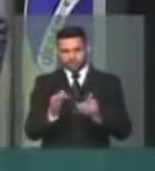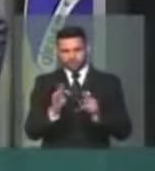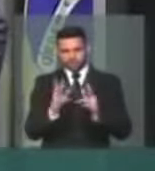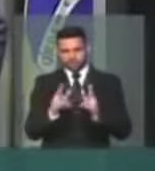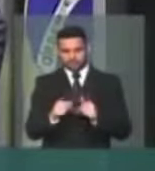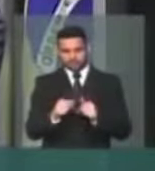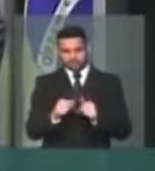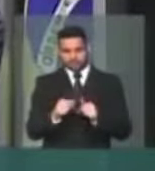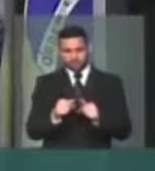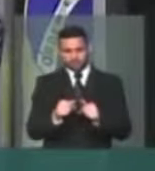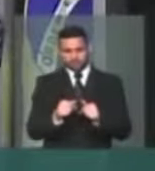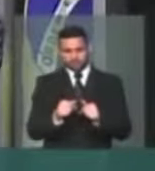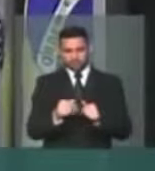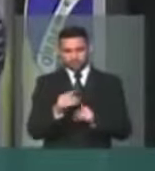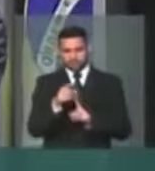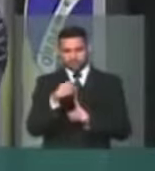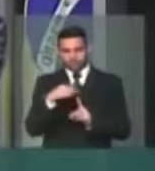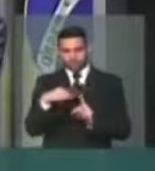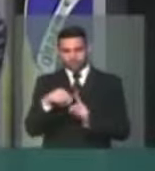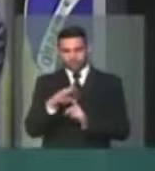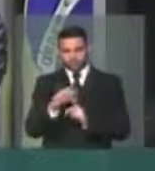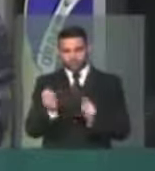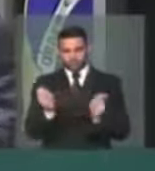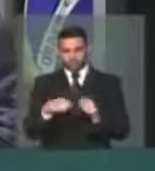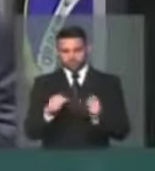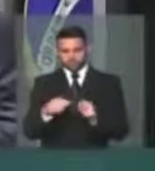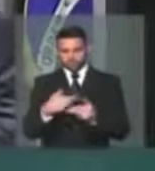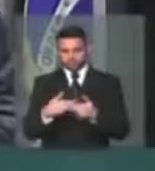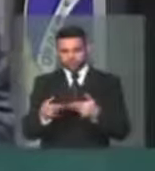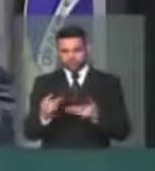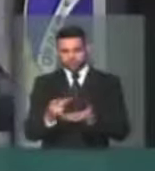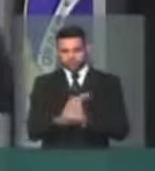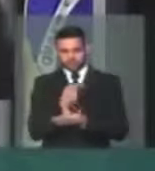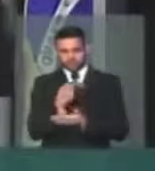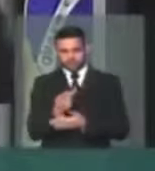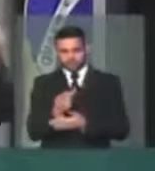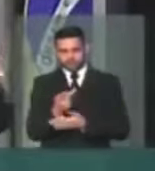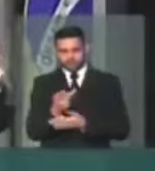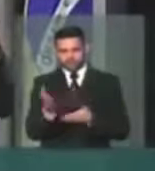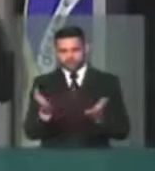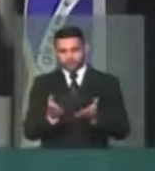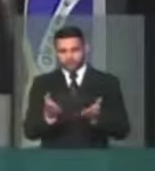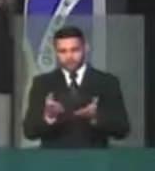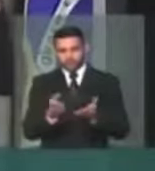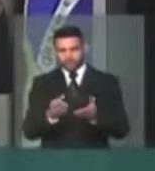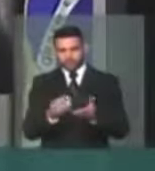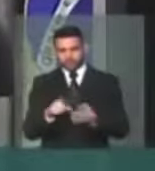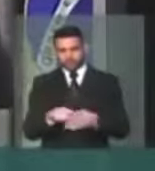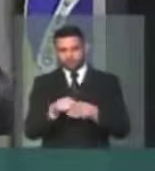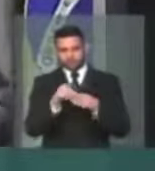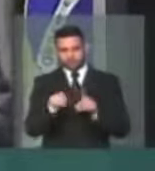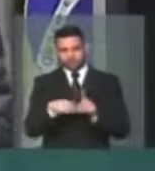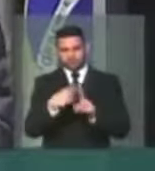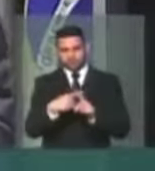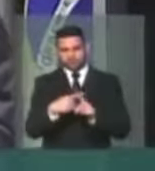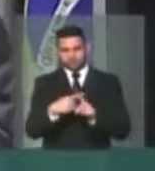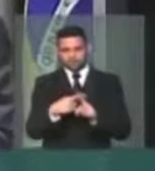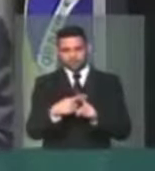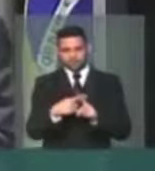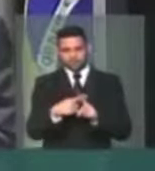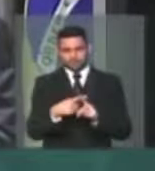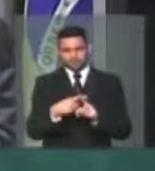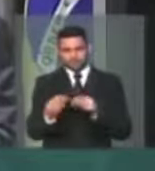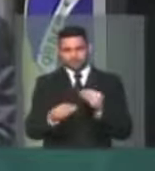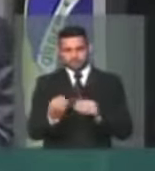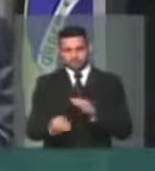tomam absoluto contorno de possibilidades reais, e agora com elementos mais graves, como o